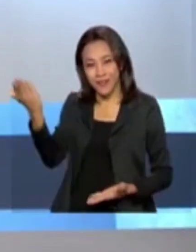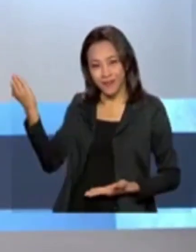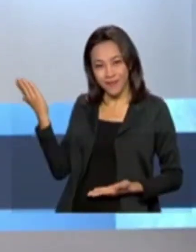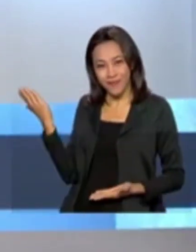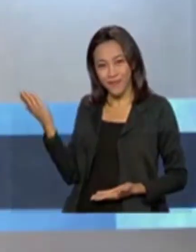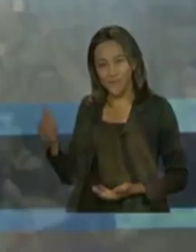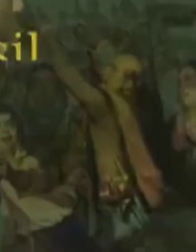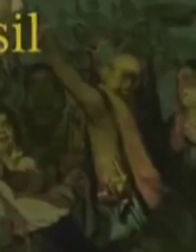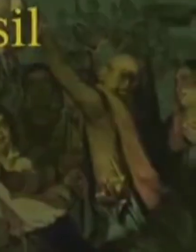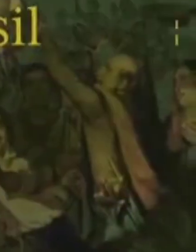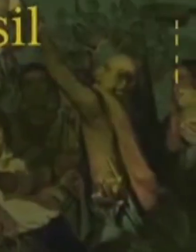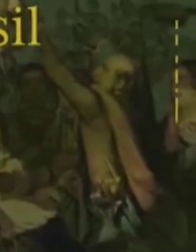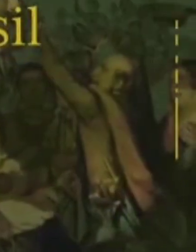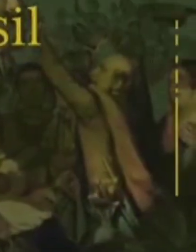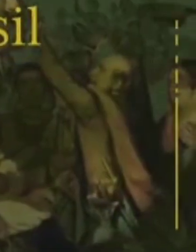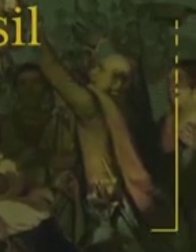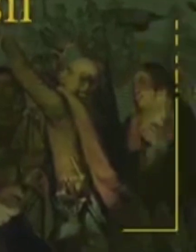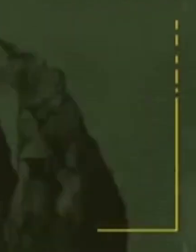Brasil.